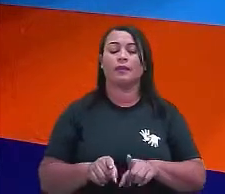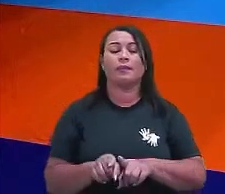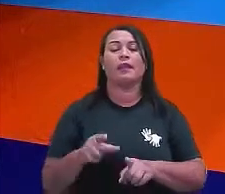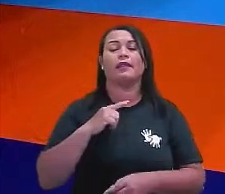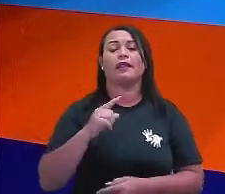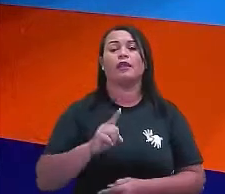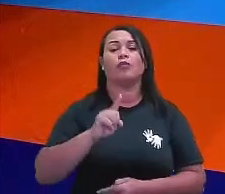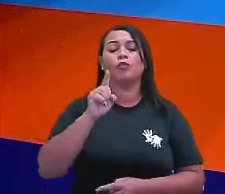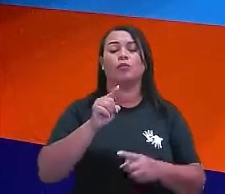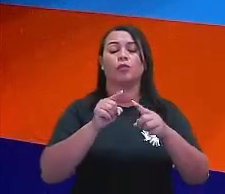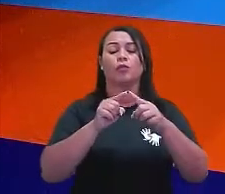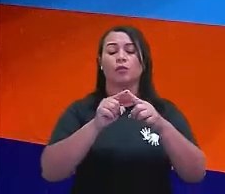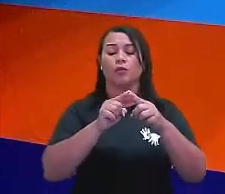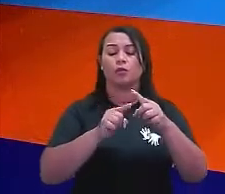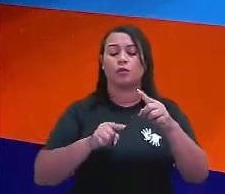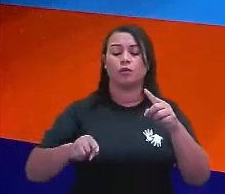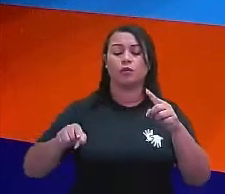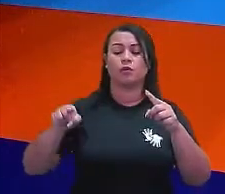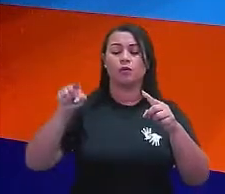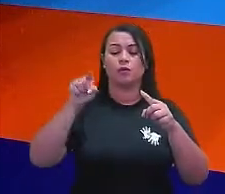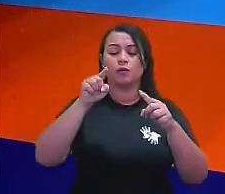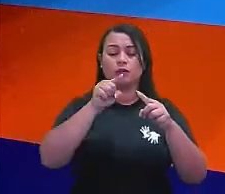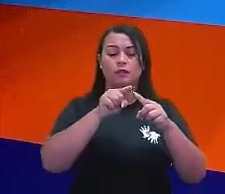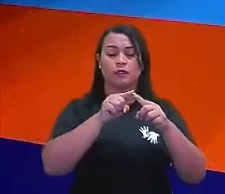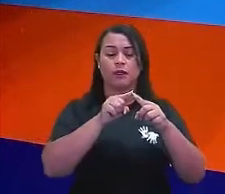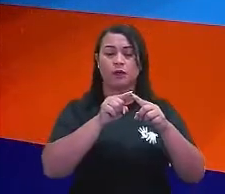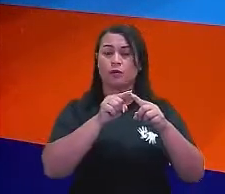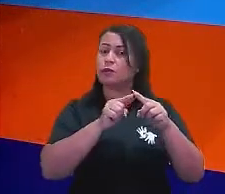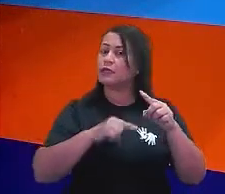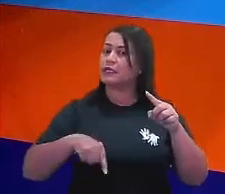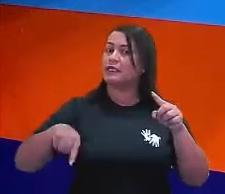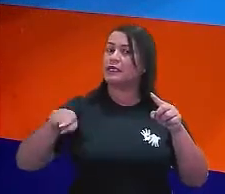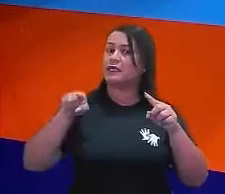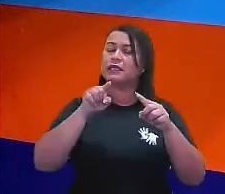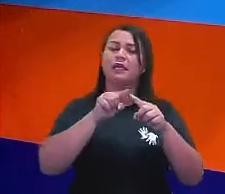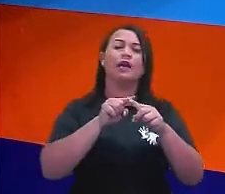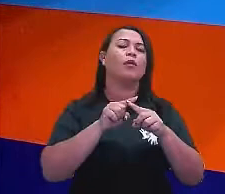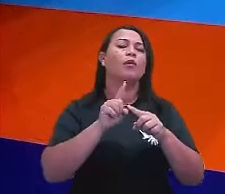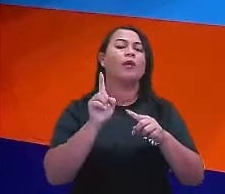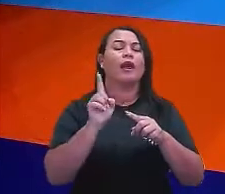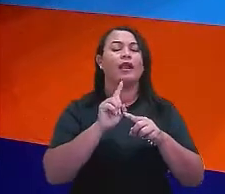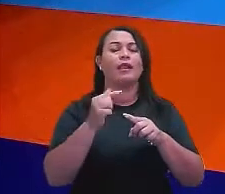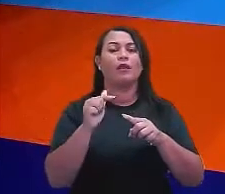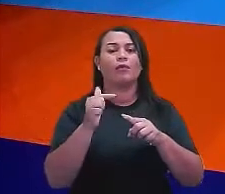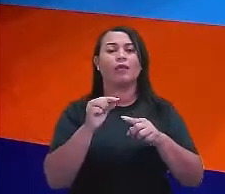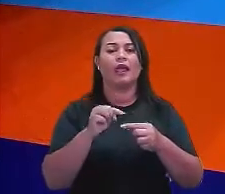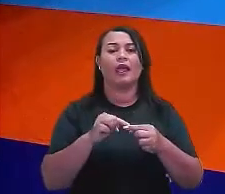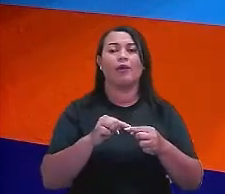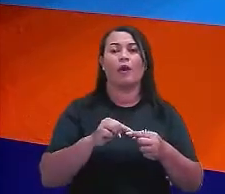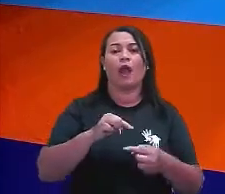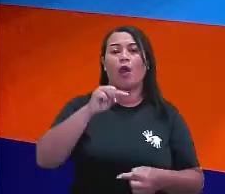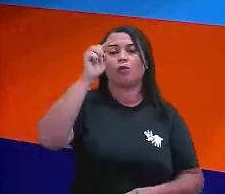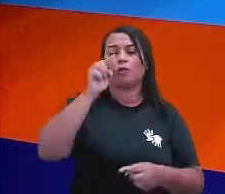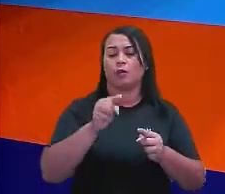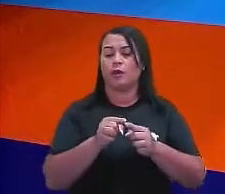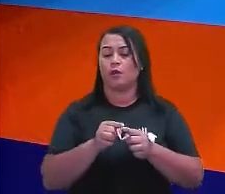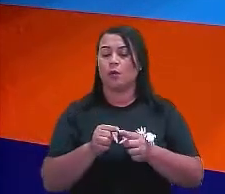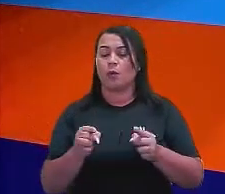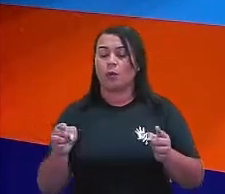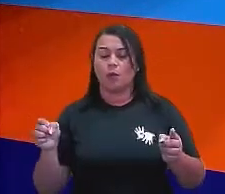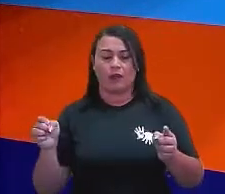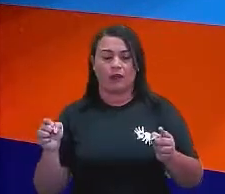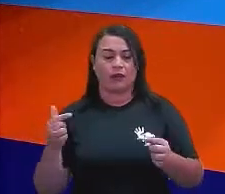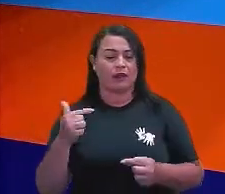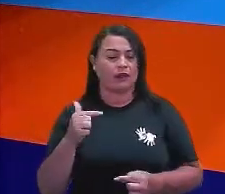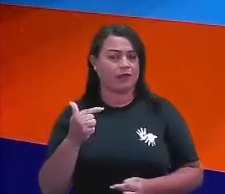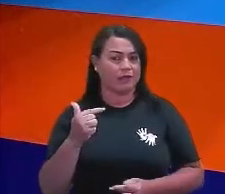círculo? Gente, trouxe o círculo, tá? Mas o círculo, ele não vai ter uma altura e uma largura como a gente vê